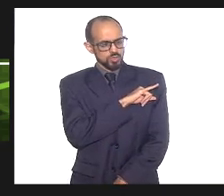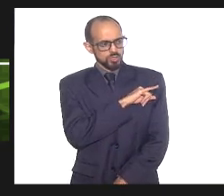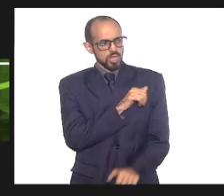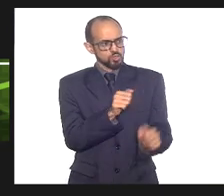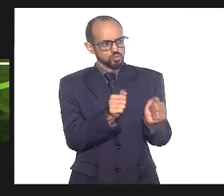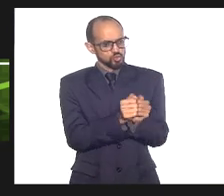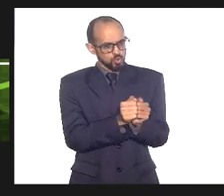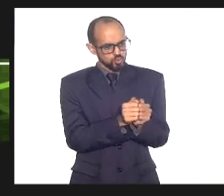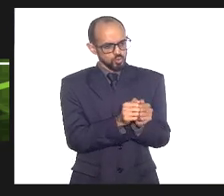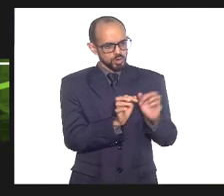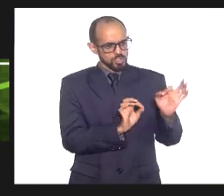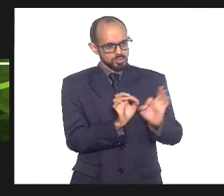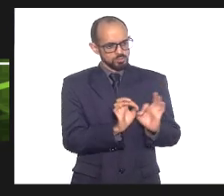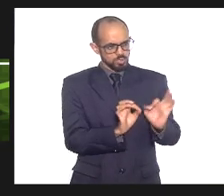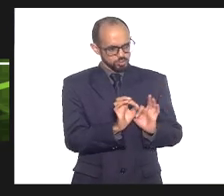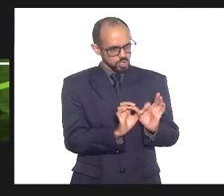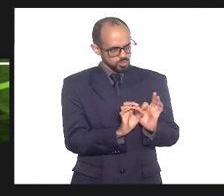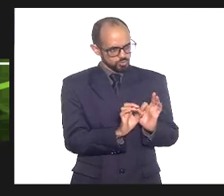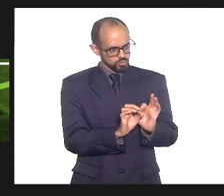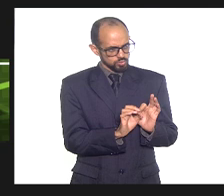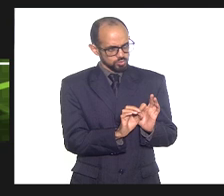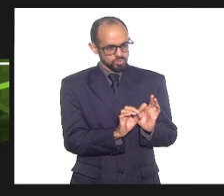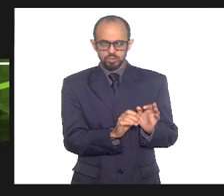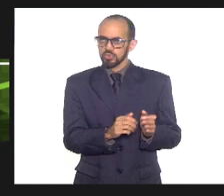envolvidas nesses projetos